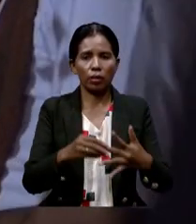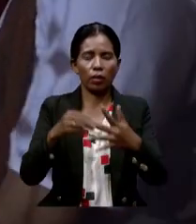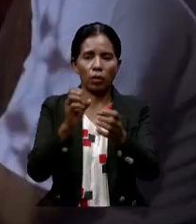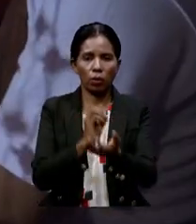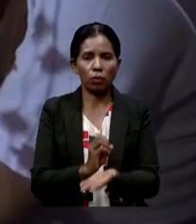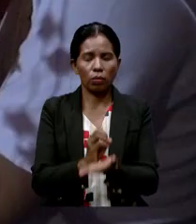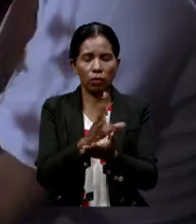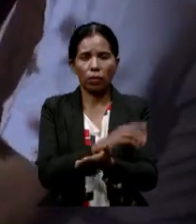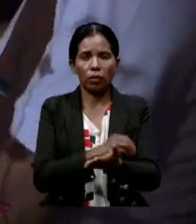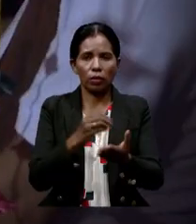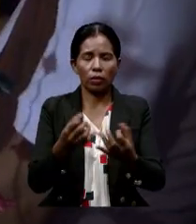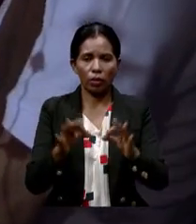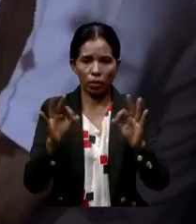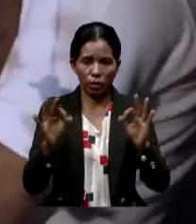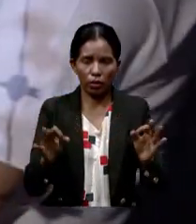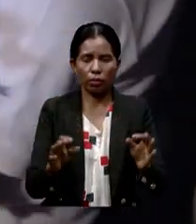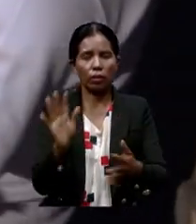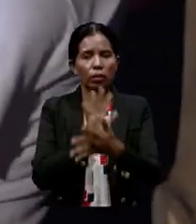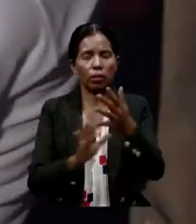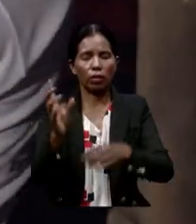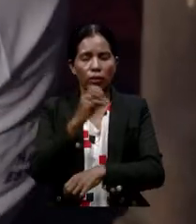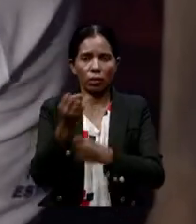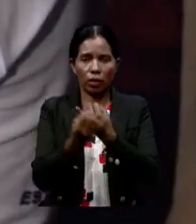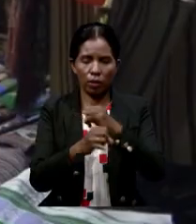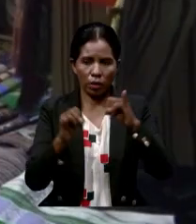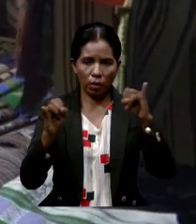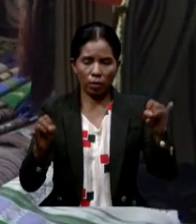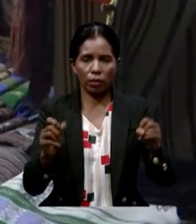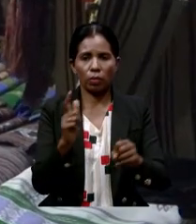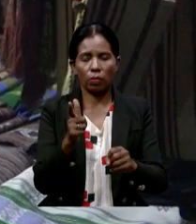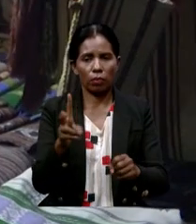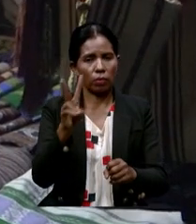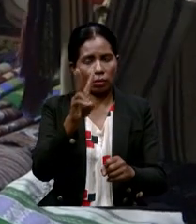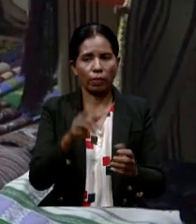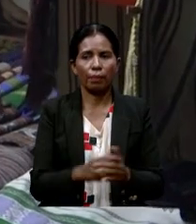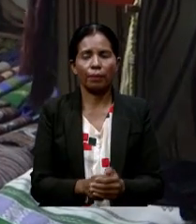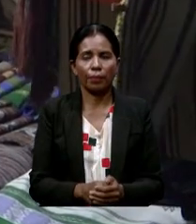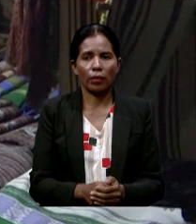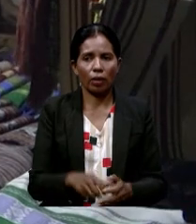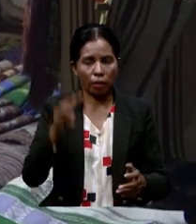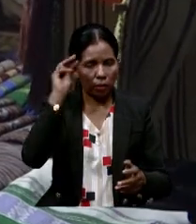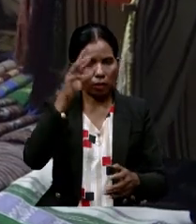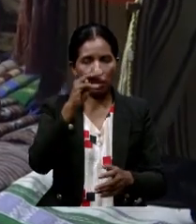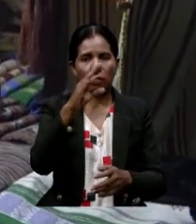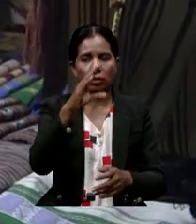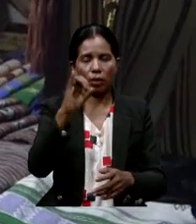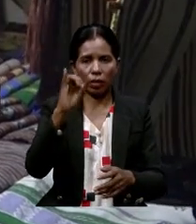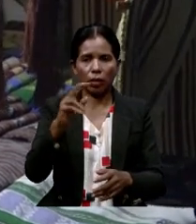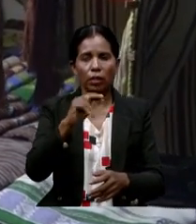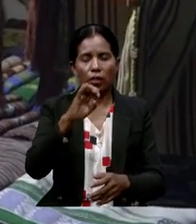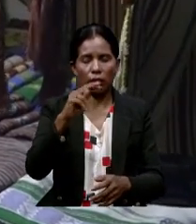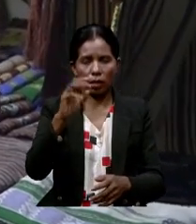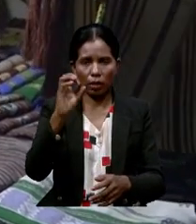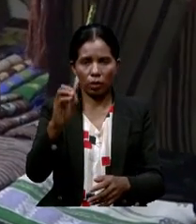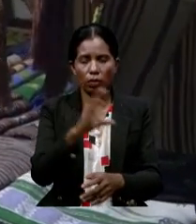Nebe halaona durante lorong tolu, ode komora lorong restora sang independensia badala ruan ulresen rua. Ia okajam ne Ministro Comércio e Indústria Nino Pereira hateten